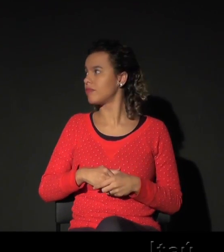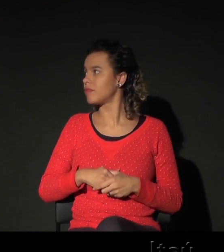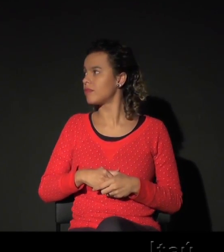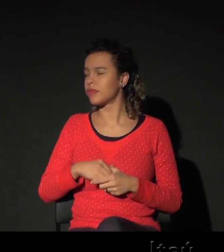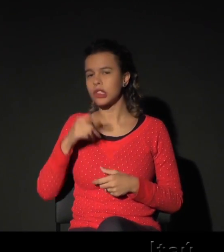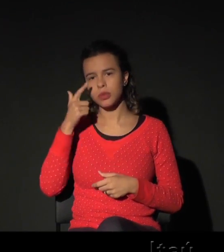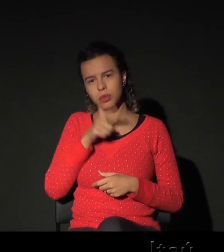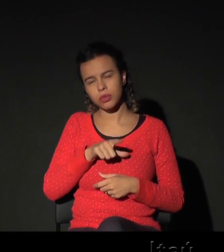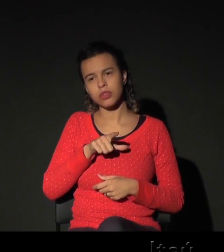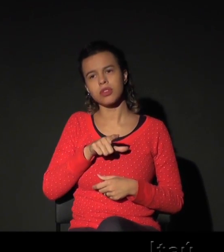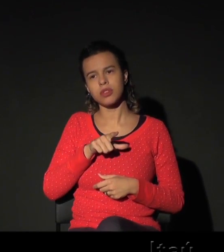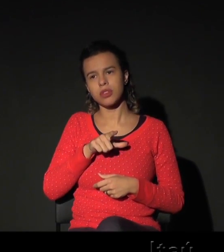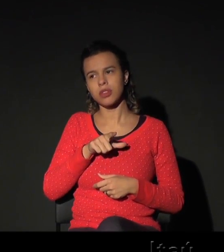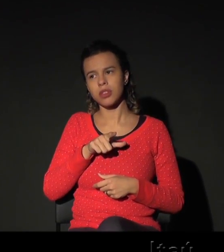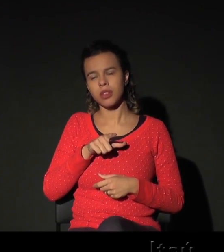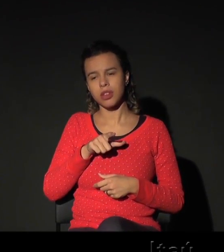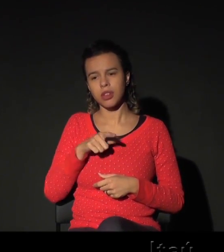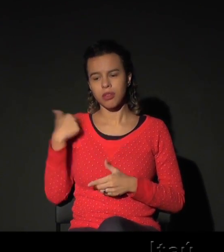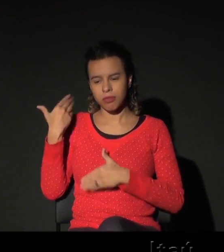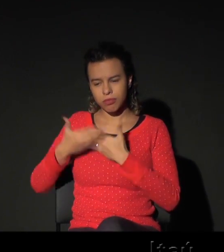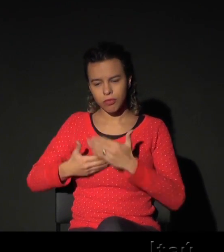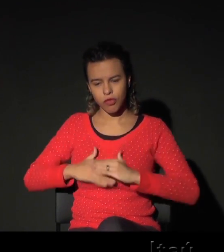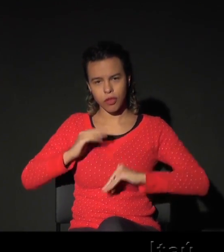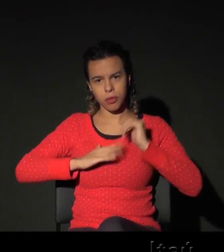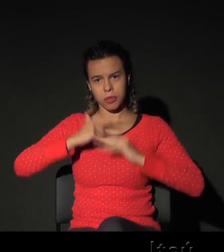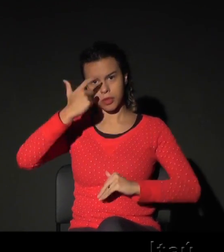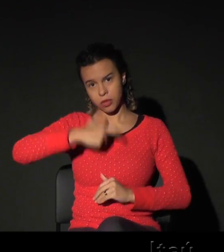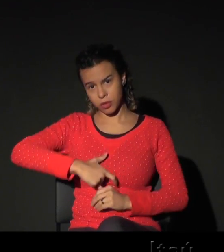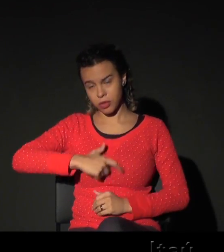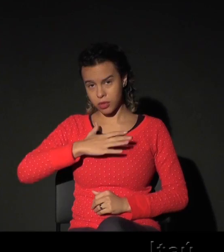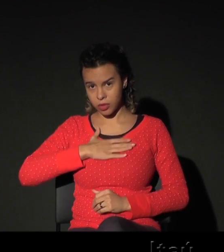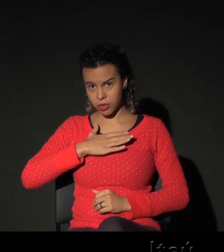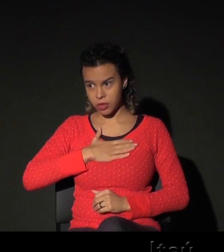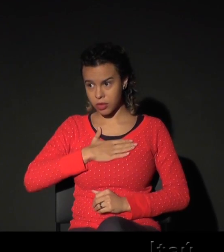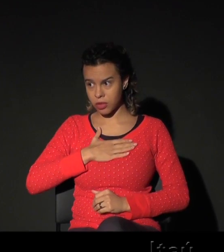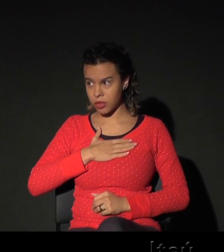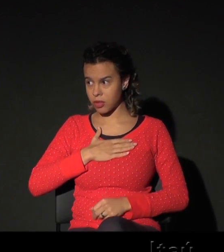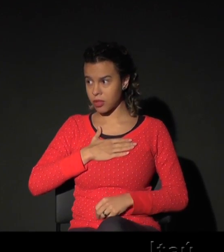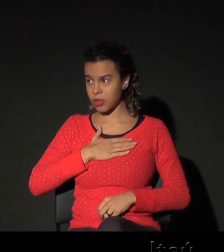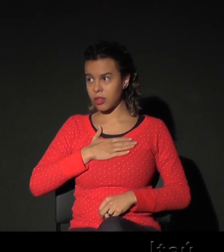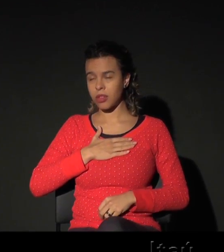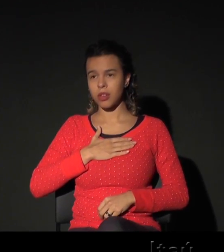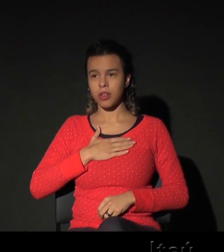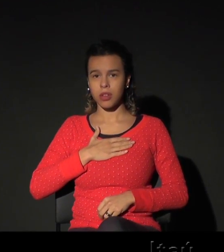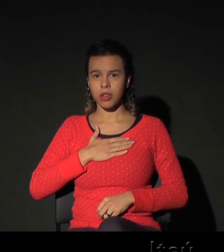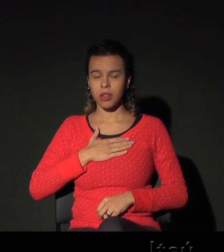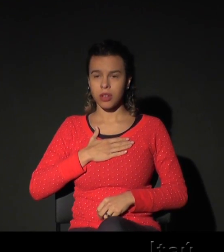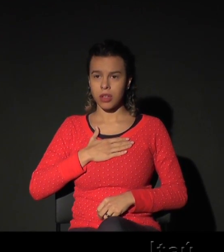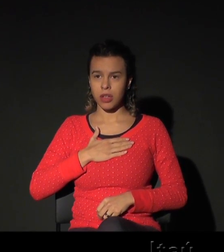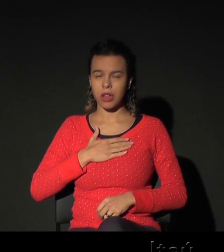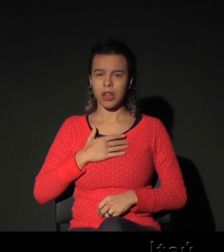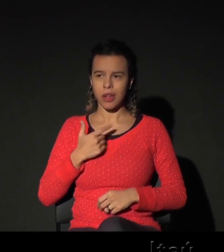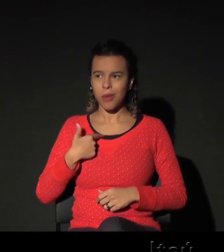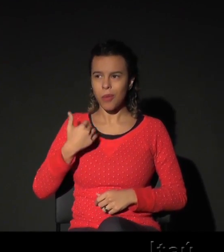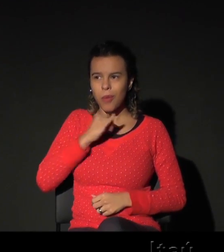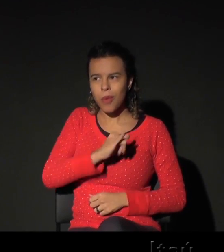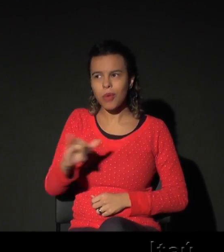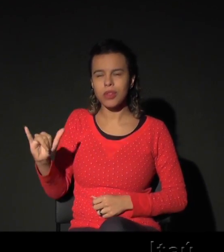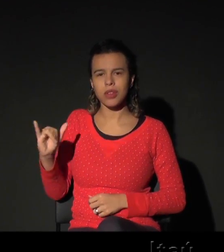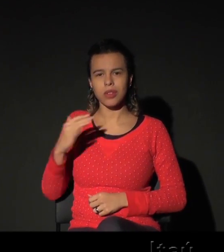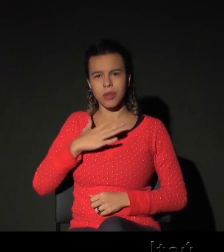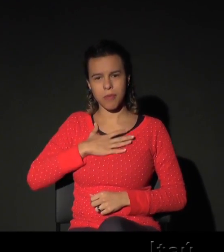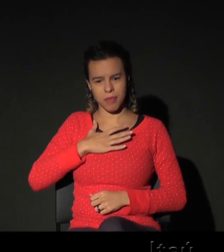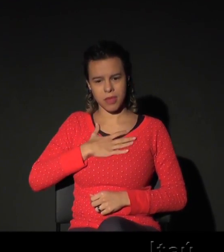para poder chegar à pessoa que sou eu tô falando de mim porque tenho que falar contar uma